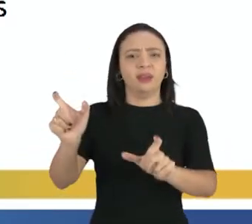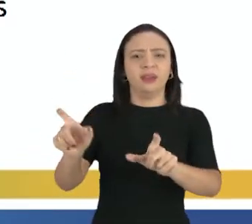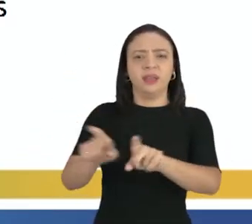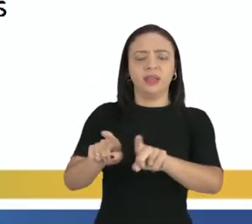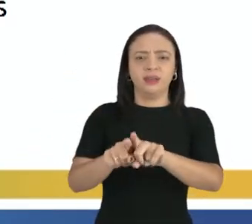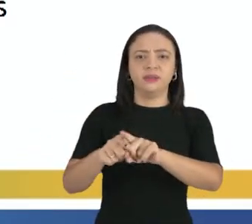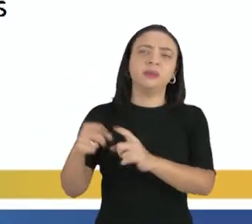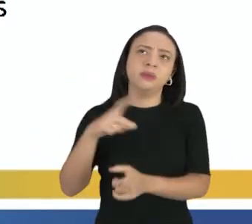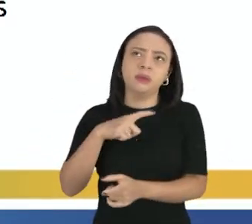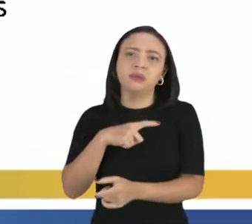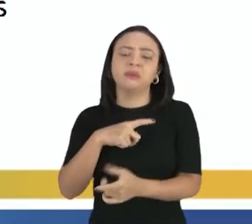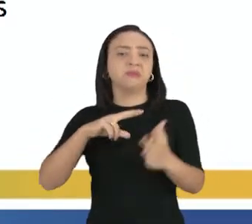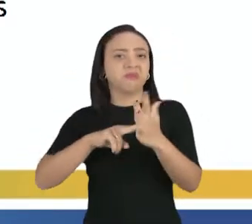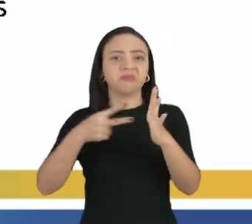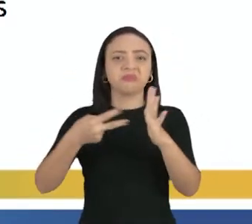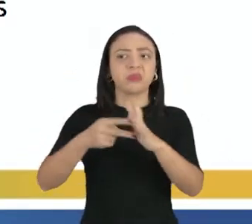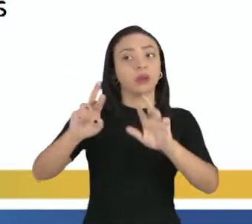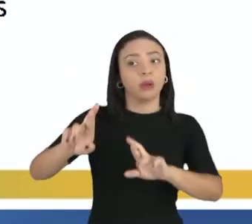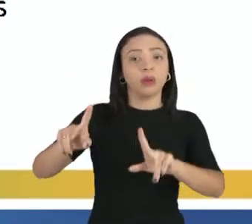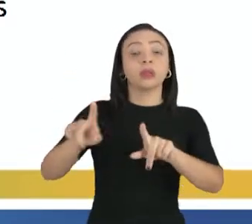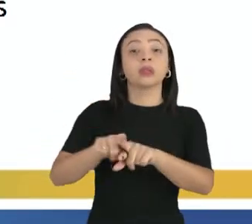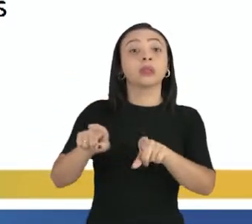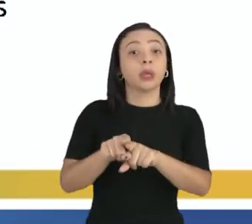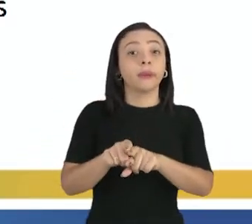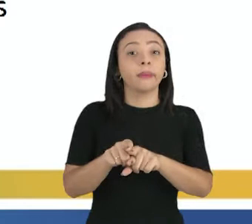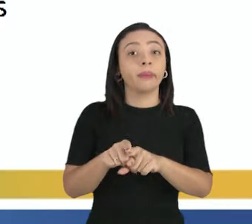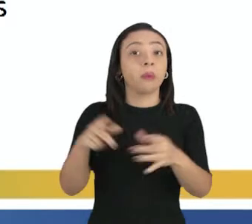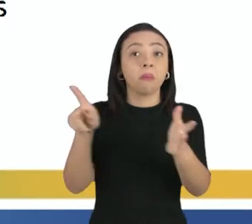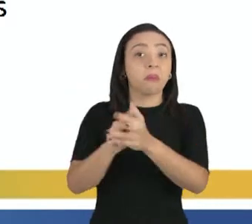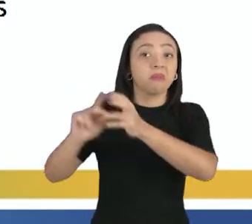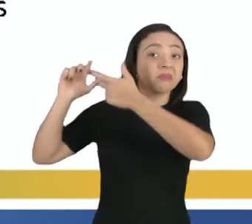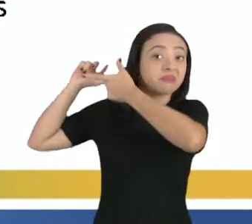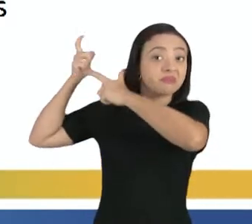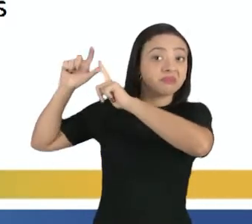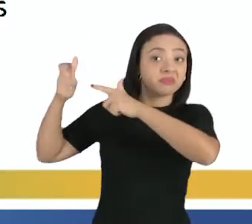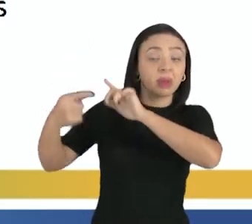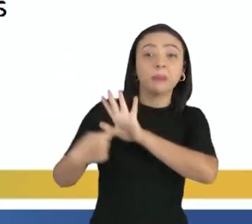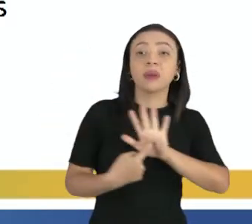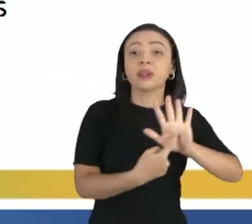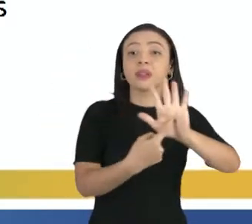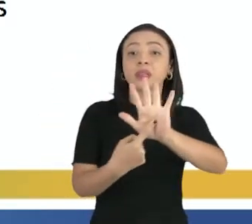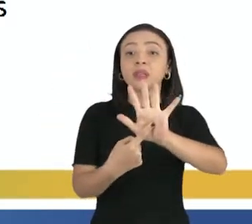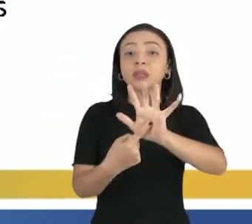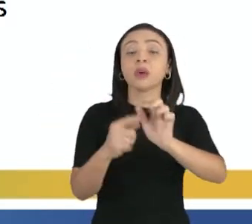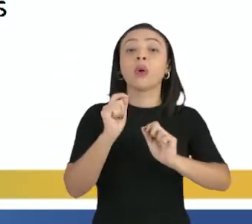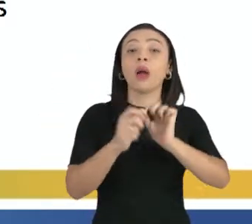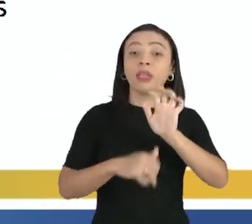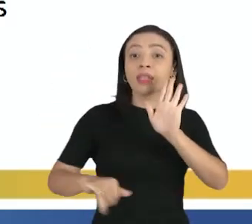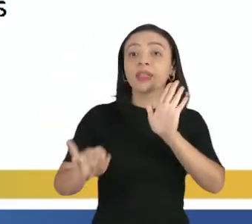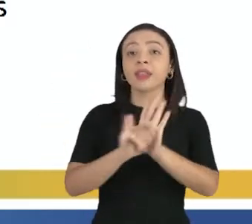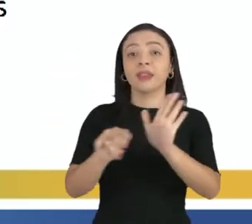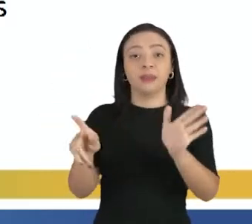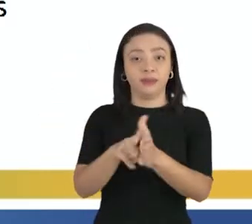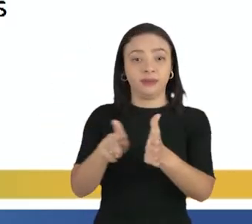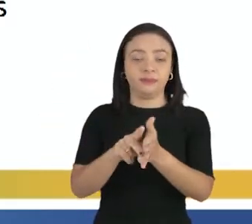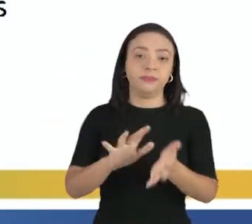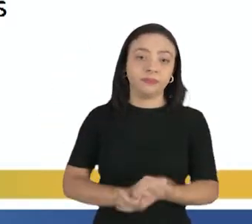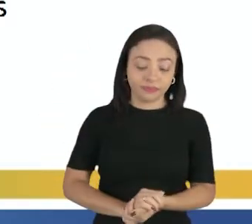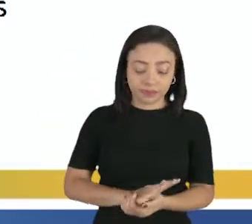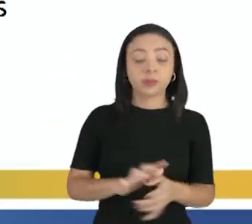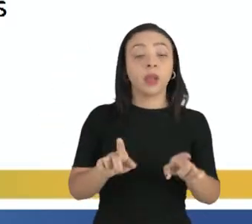passar mensagens ou ainda pela própria tradição, mostrando a sua autenticidade. Há